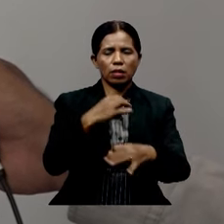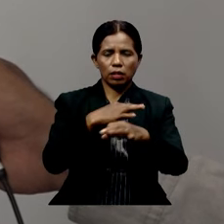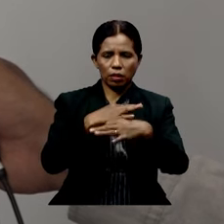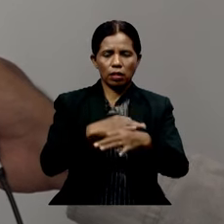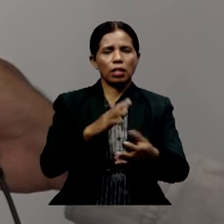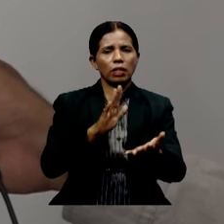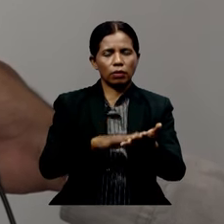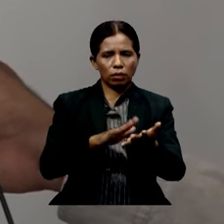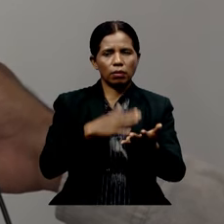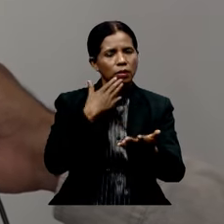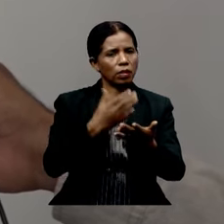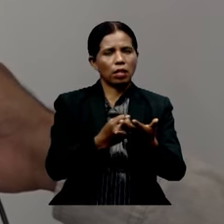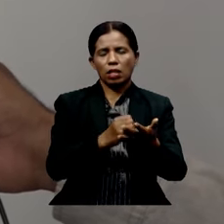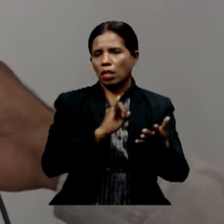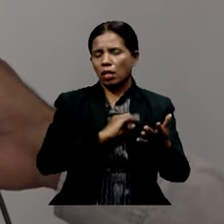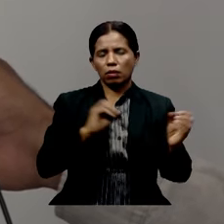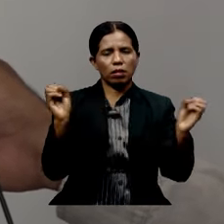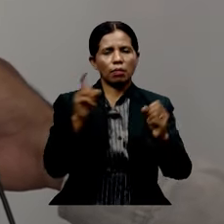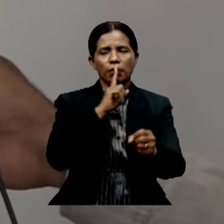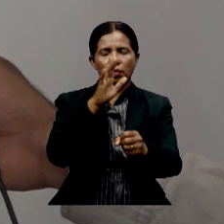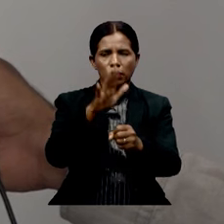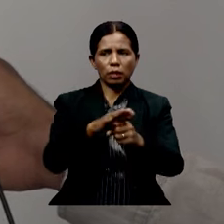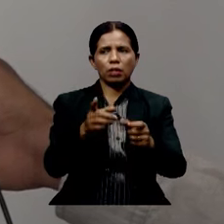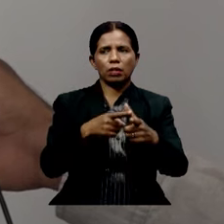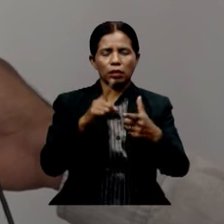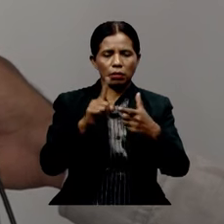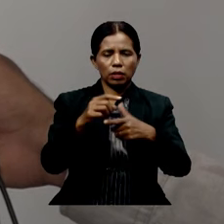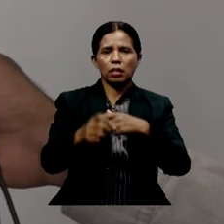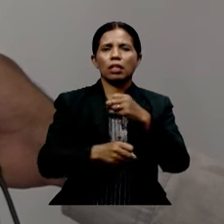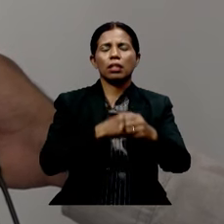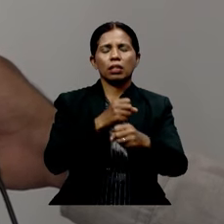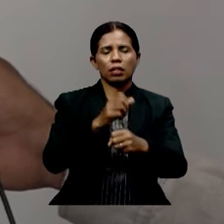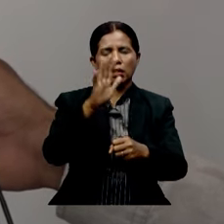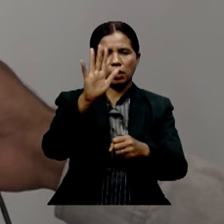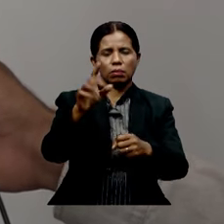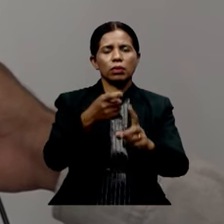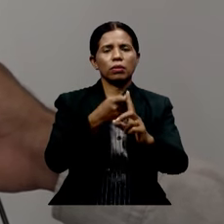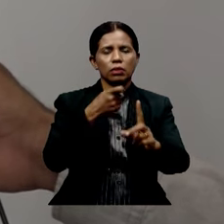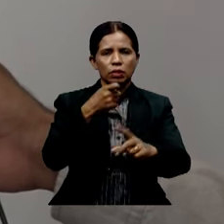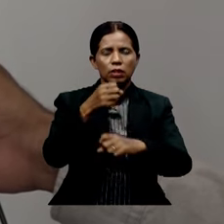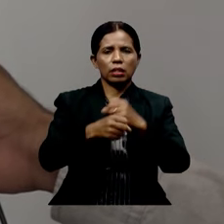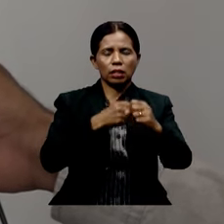Hau la promete, ma be hau den depois de 5 anos husi ohin ba oin